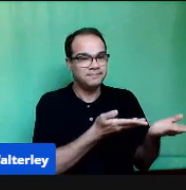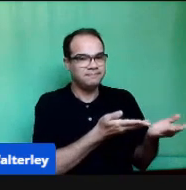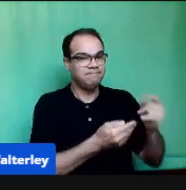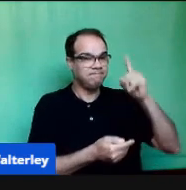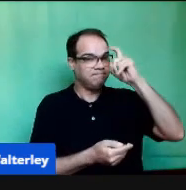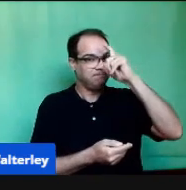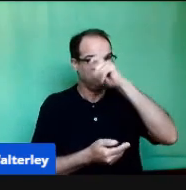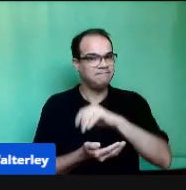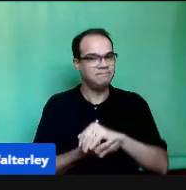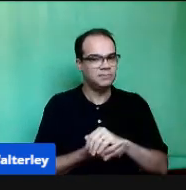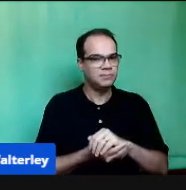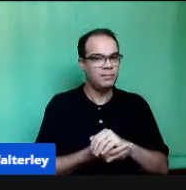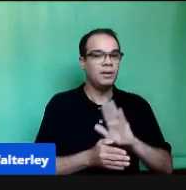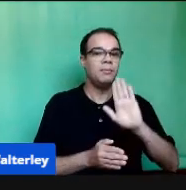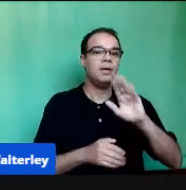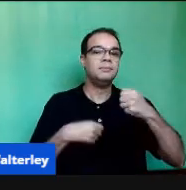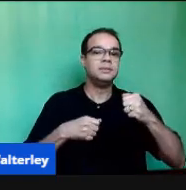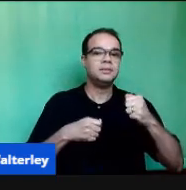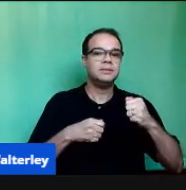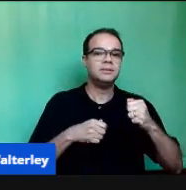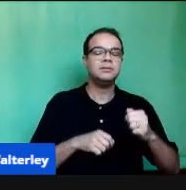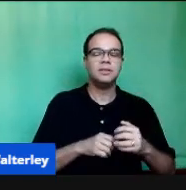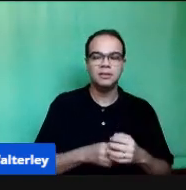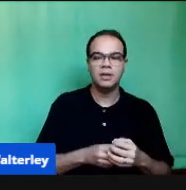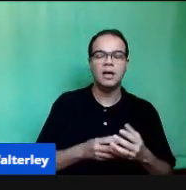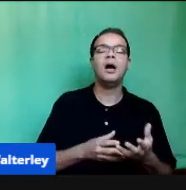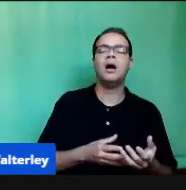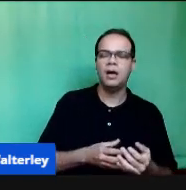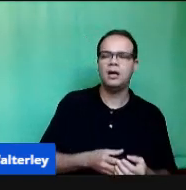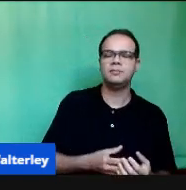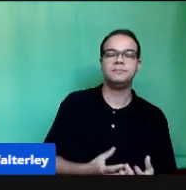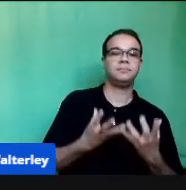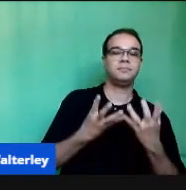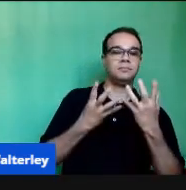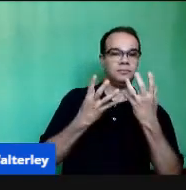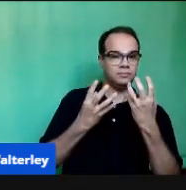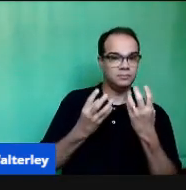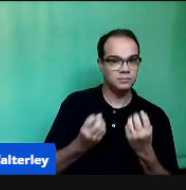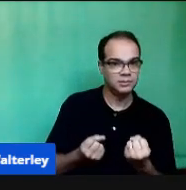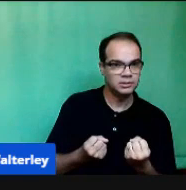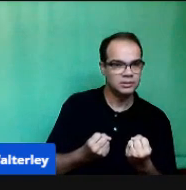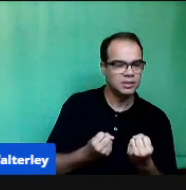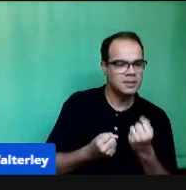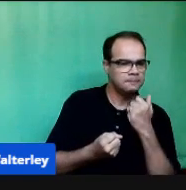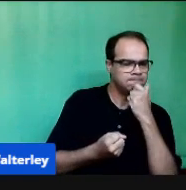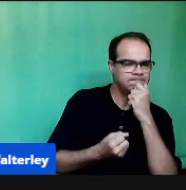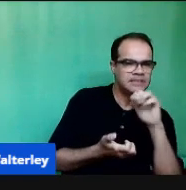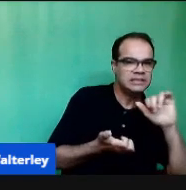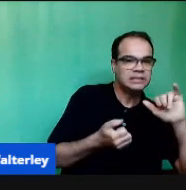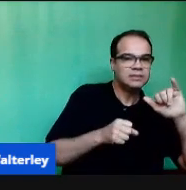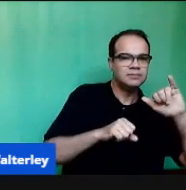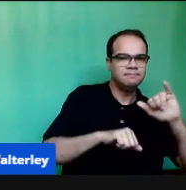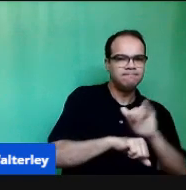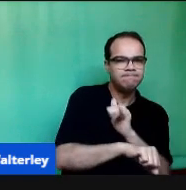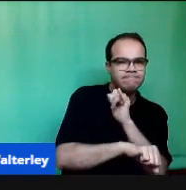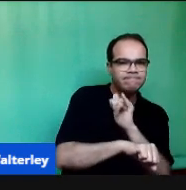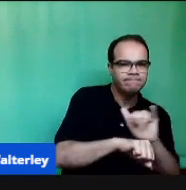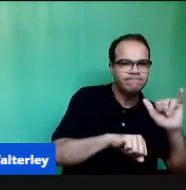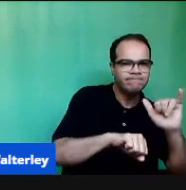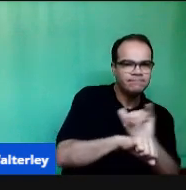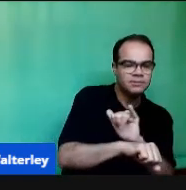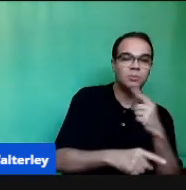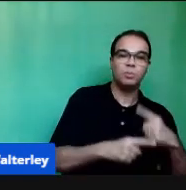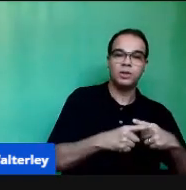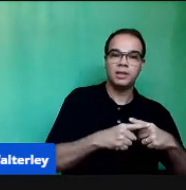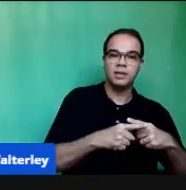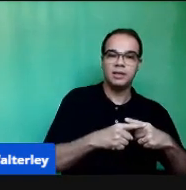de acolher e de criar estratégias para que essa criança, para que esse adolescente, ele não sofra